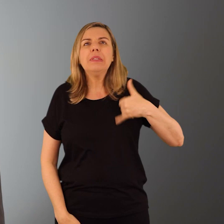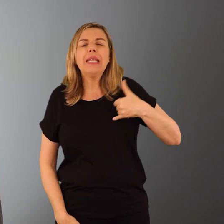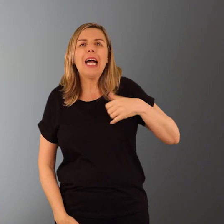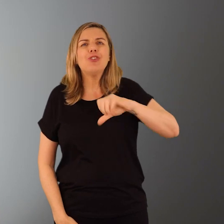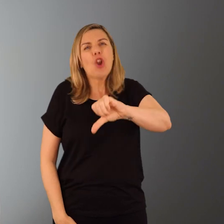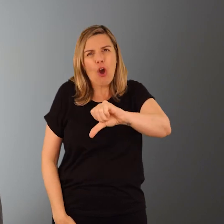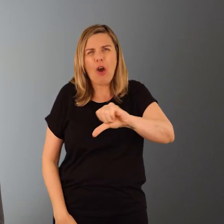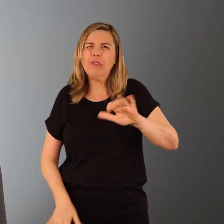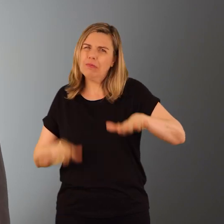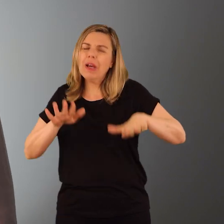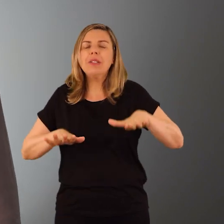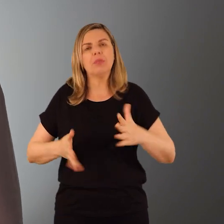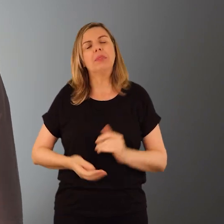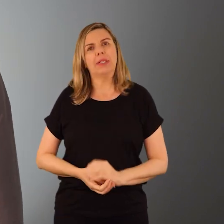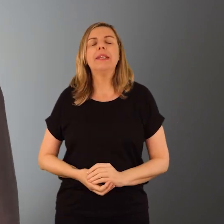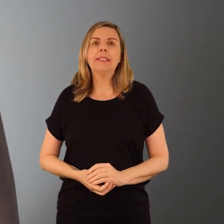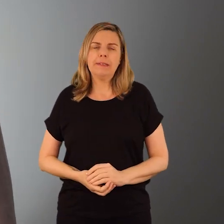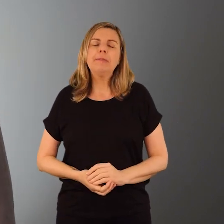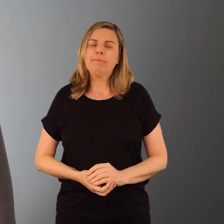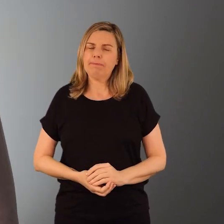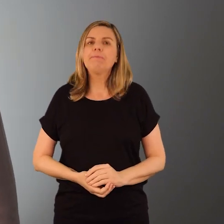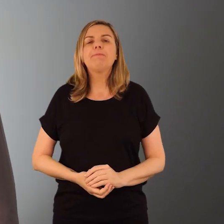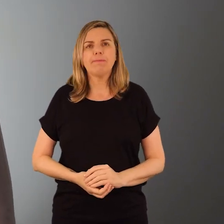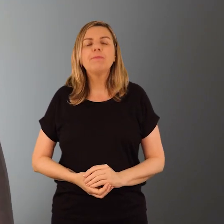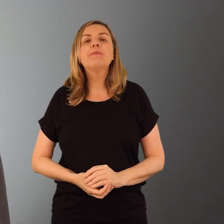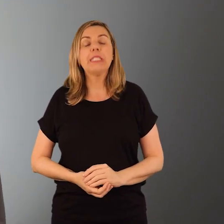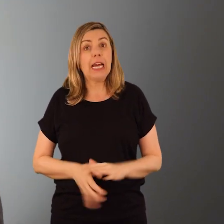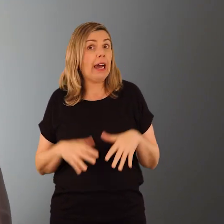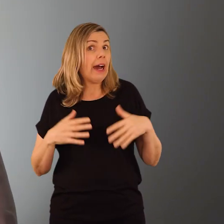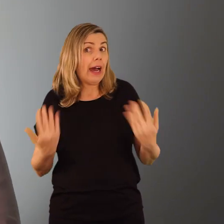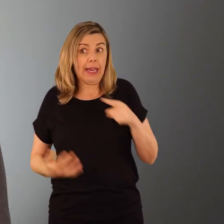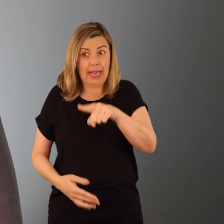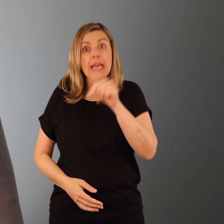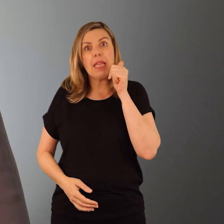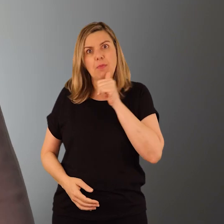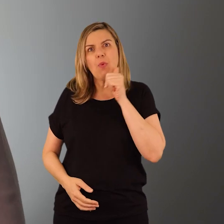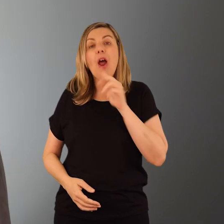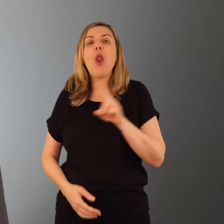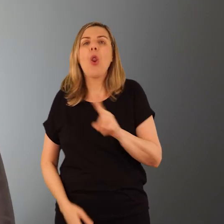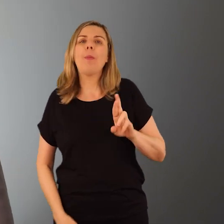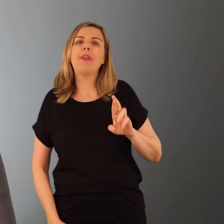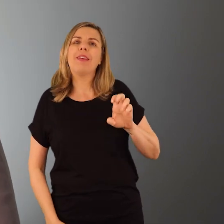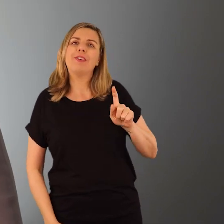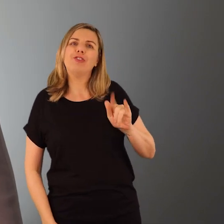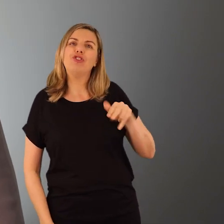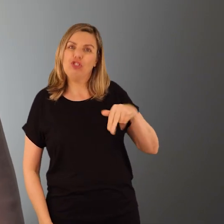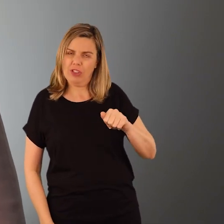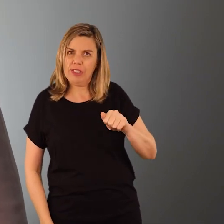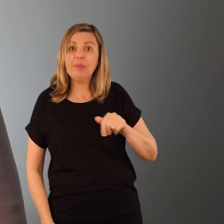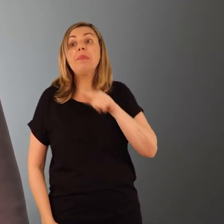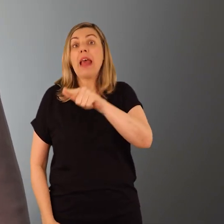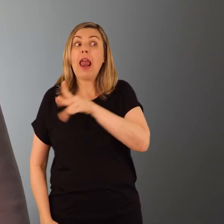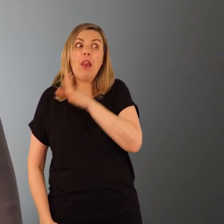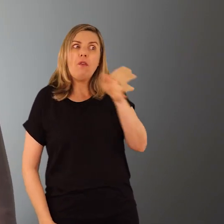uns 9 anos, mais ou menos. Enquadrada do busto para cima. E aí essa dona, né, que era a dona Regina, ela foi lá